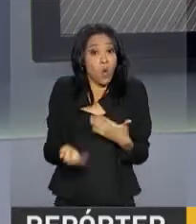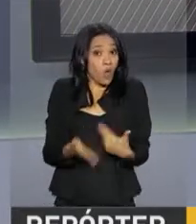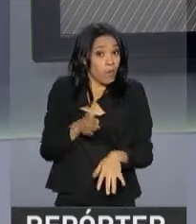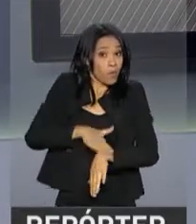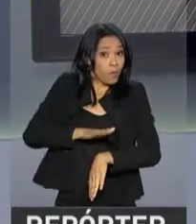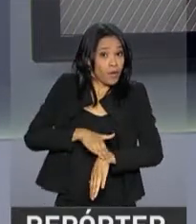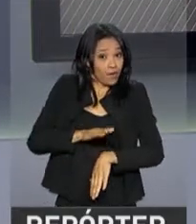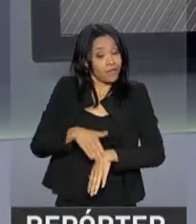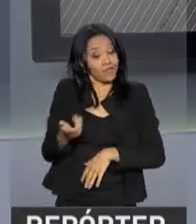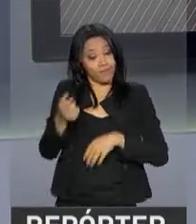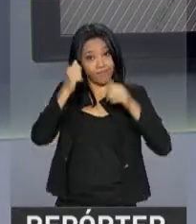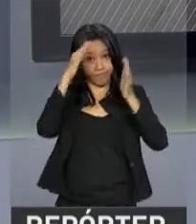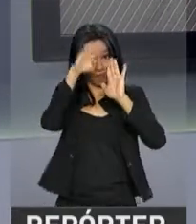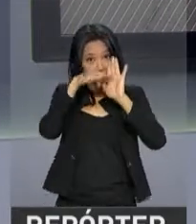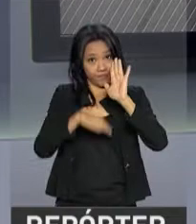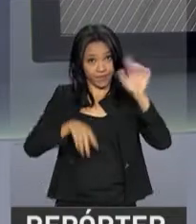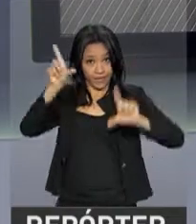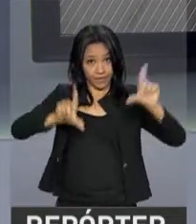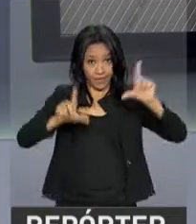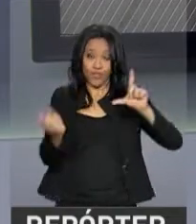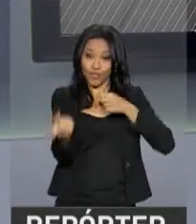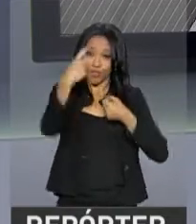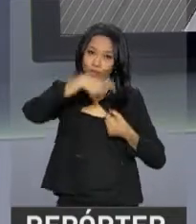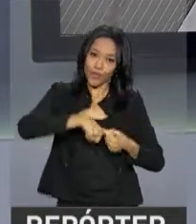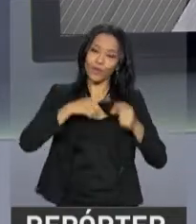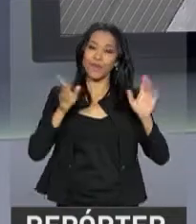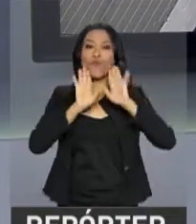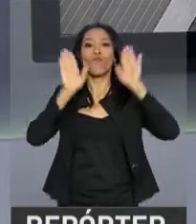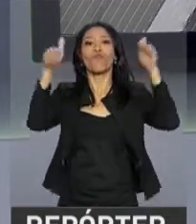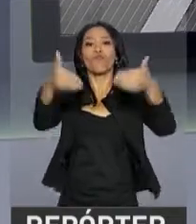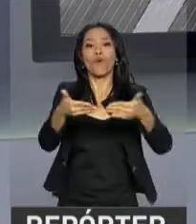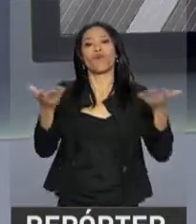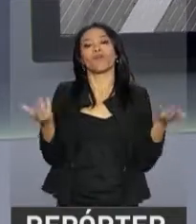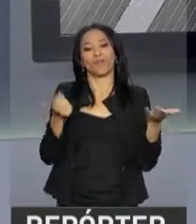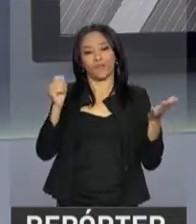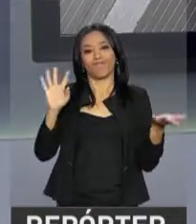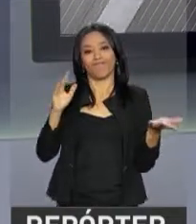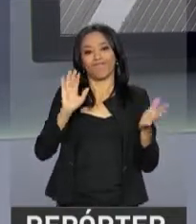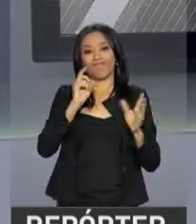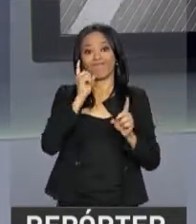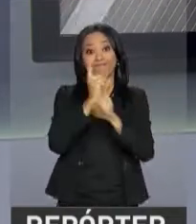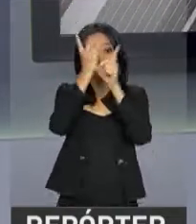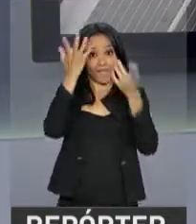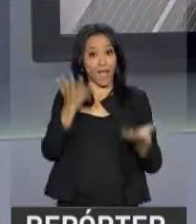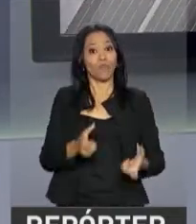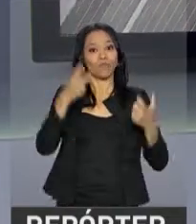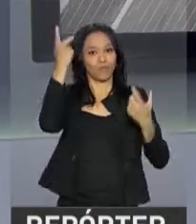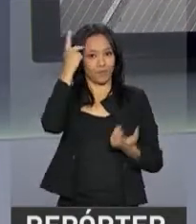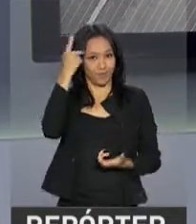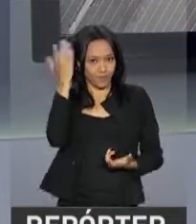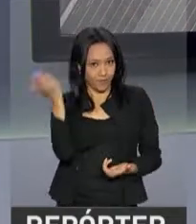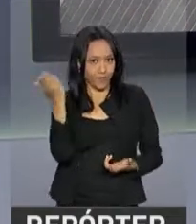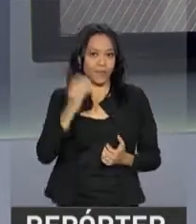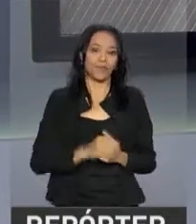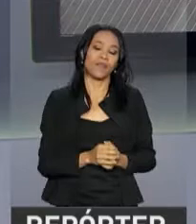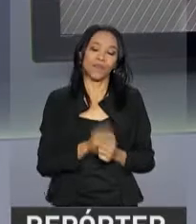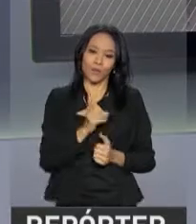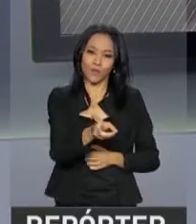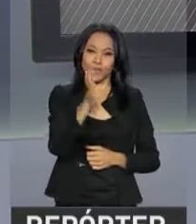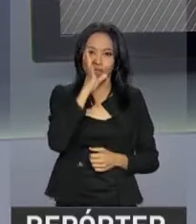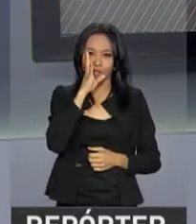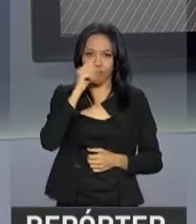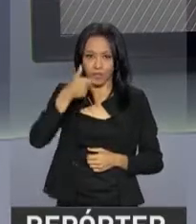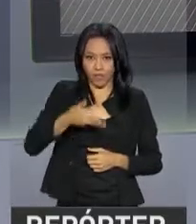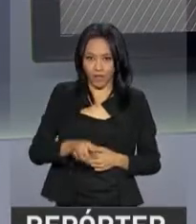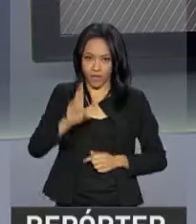momento na nossa programação nós voltamos com a transmissão do fórum investimentos brasil 2018 direto de são paulo continua com a gente